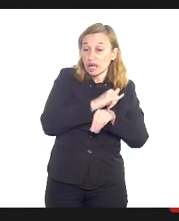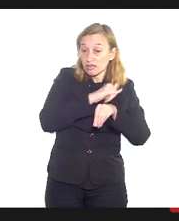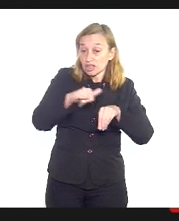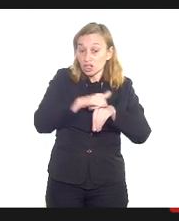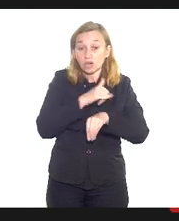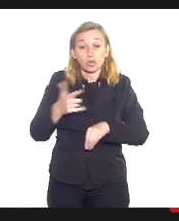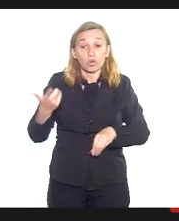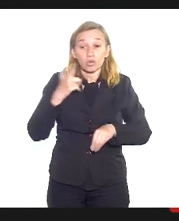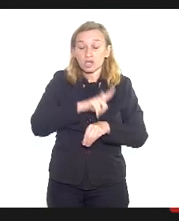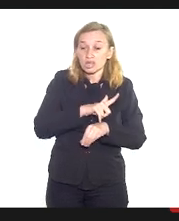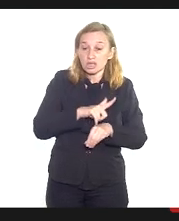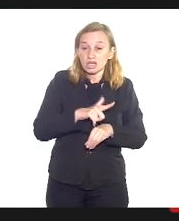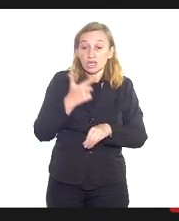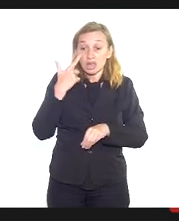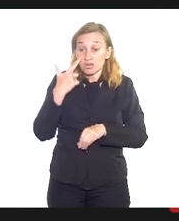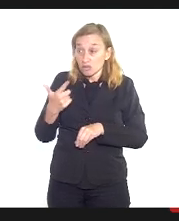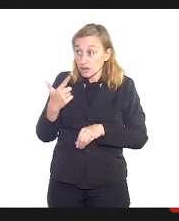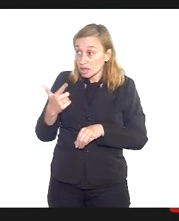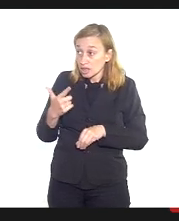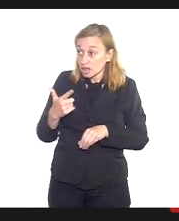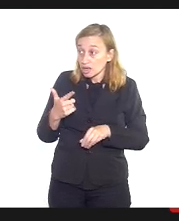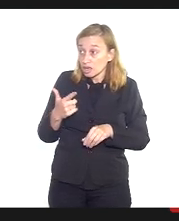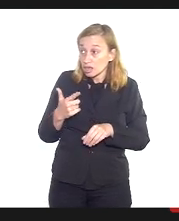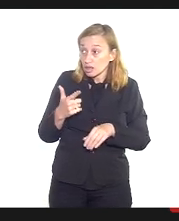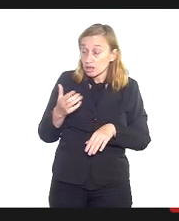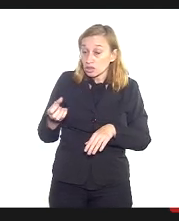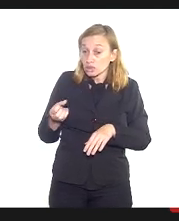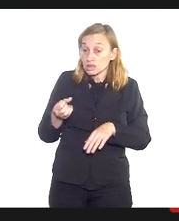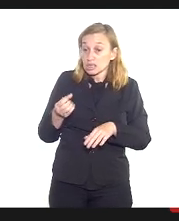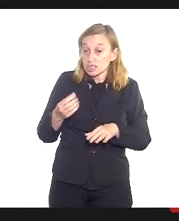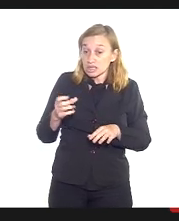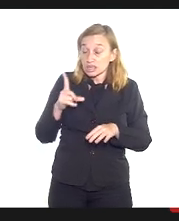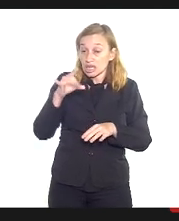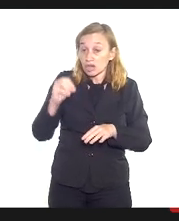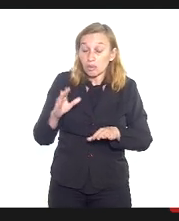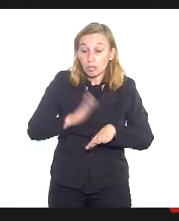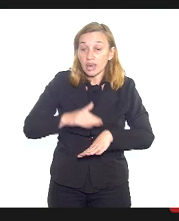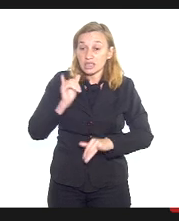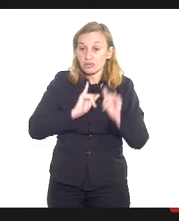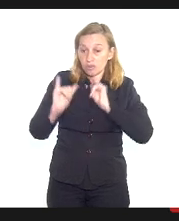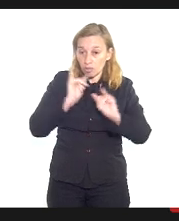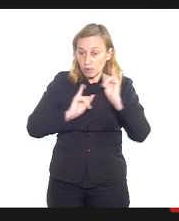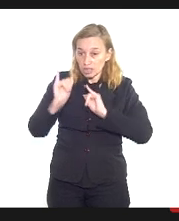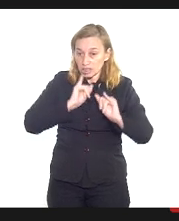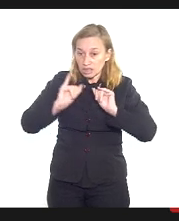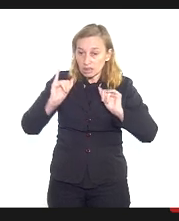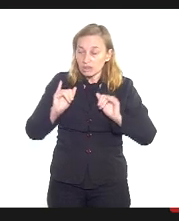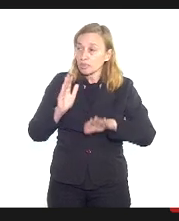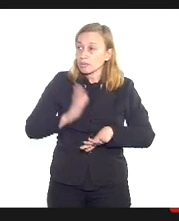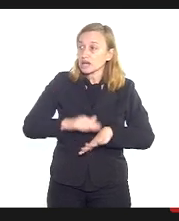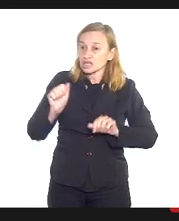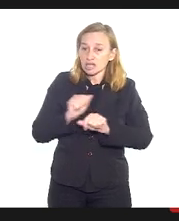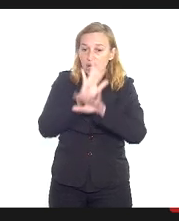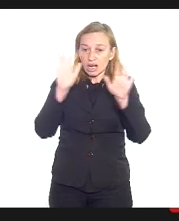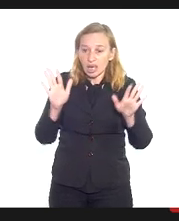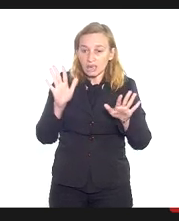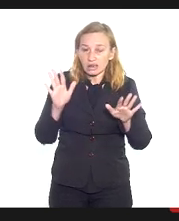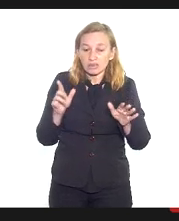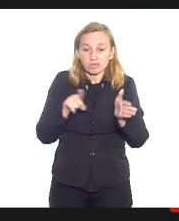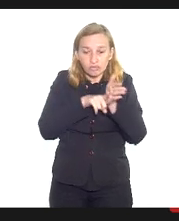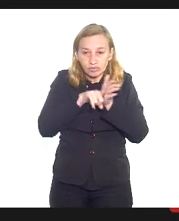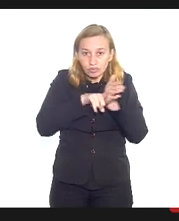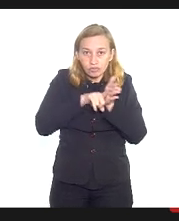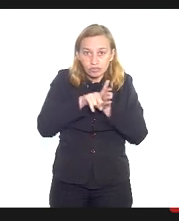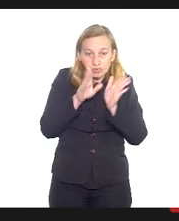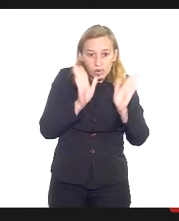até, vamos dizer, nesse caso, com antecedência, mas quanto mais informações, só para deixar mais claro ainda, nós temos tendo uma